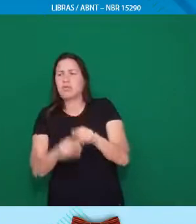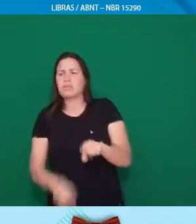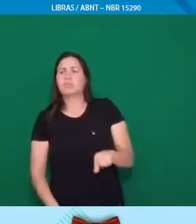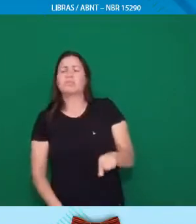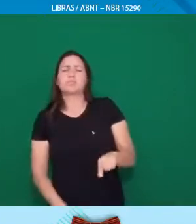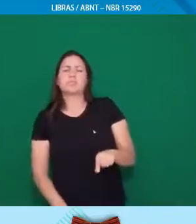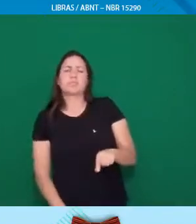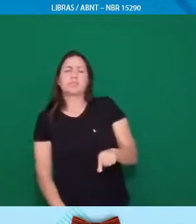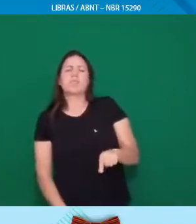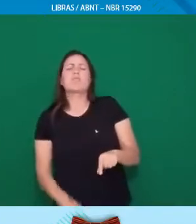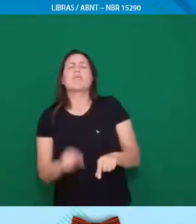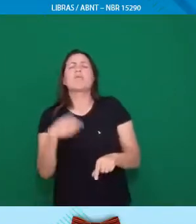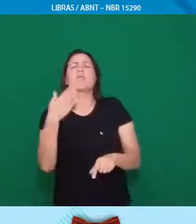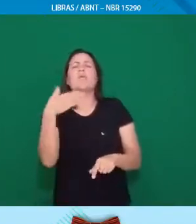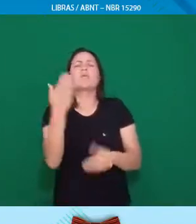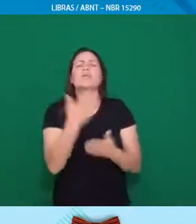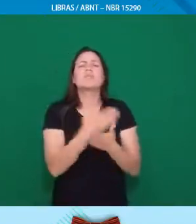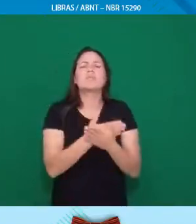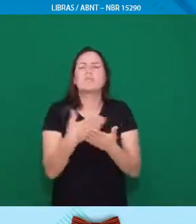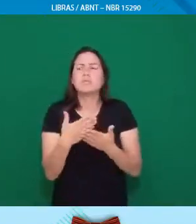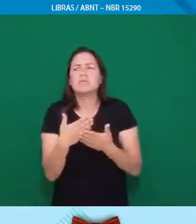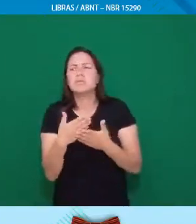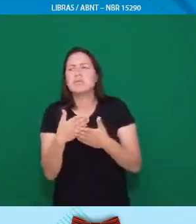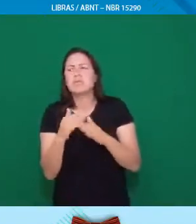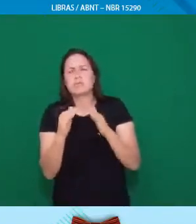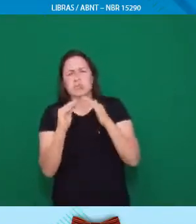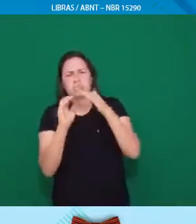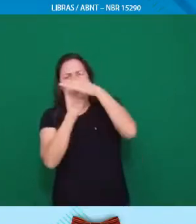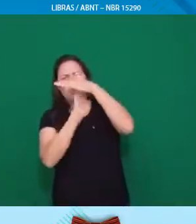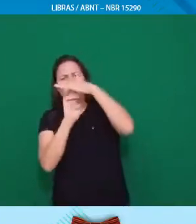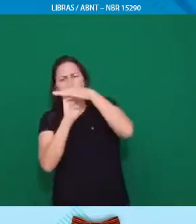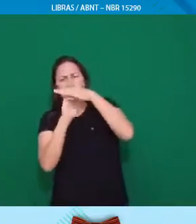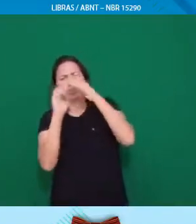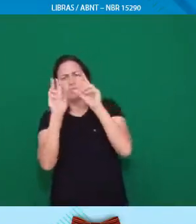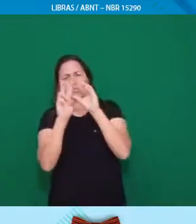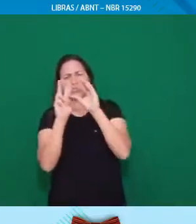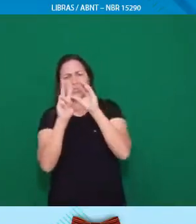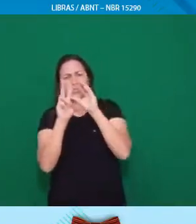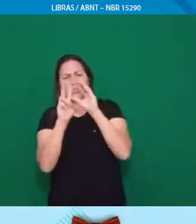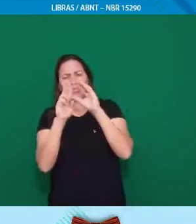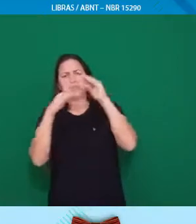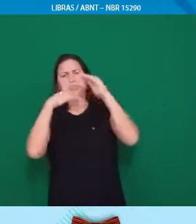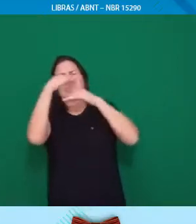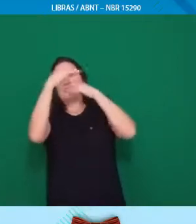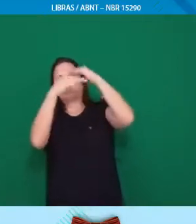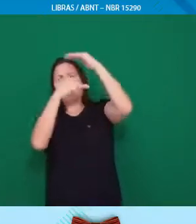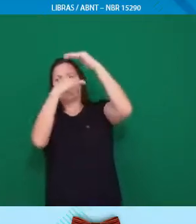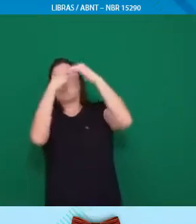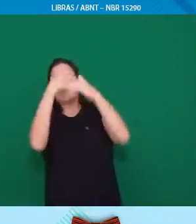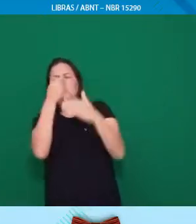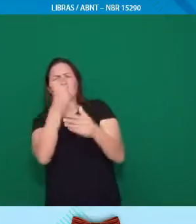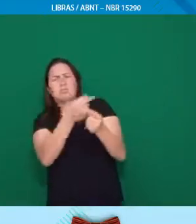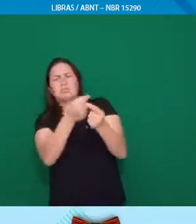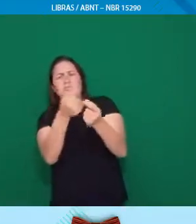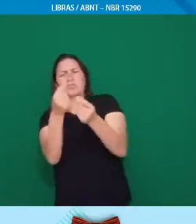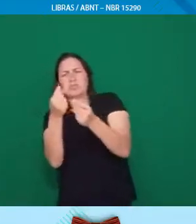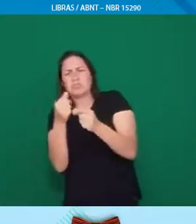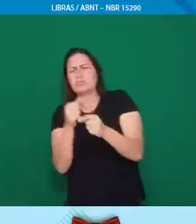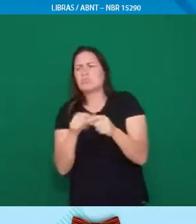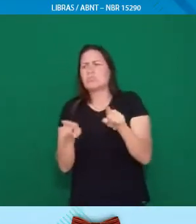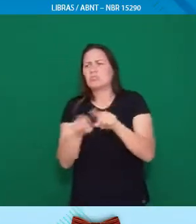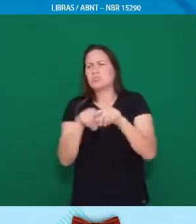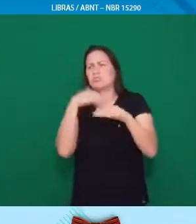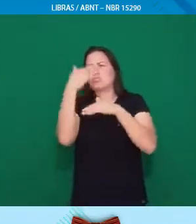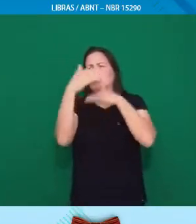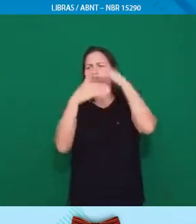é porque a copercampos quando a gente saiu de um arco porque você era pequenininha Então você fica crescer também porque a concorrência faz a gente